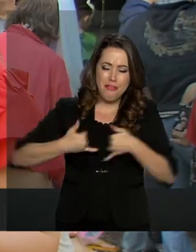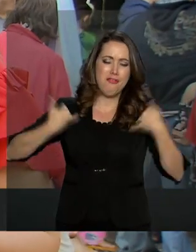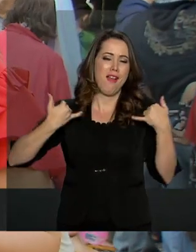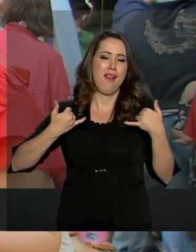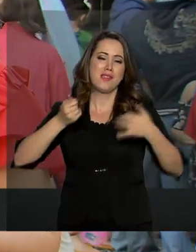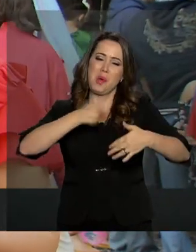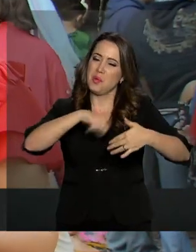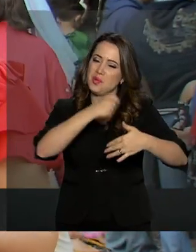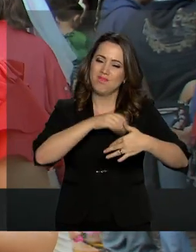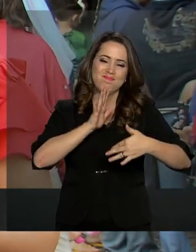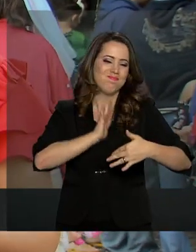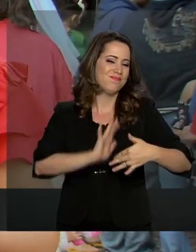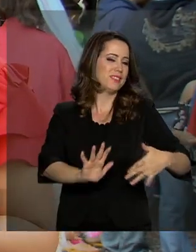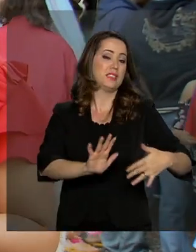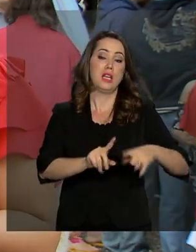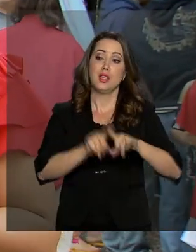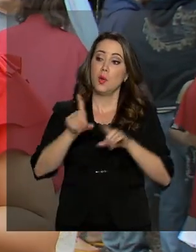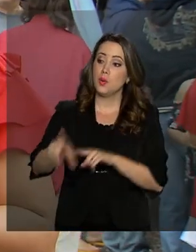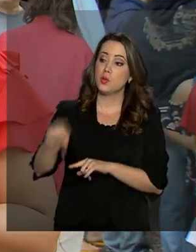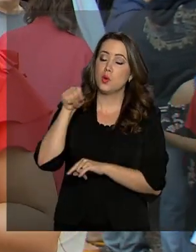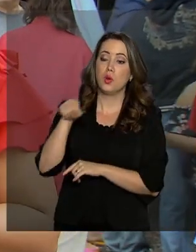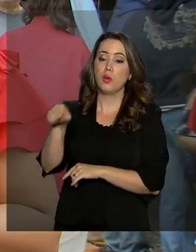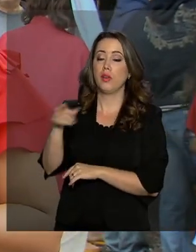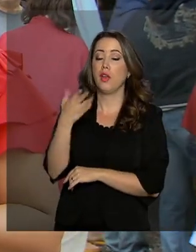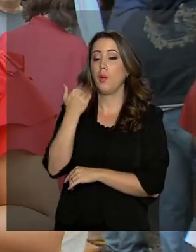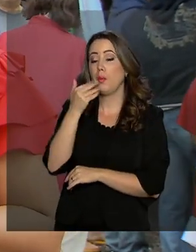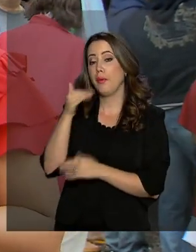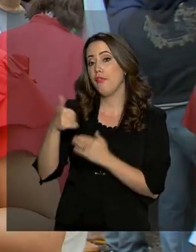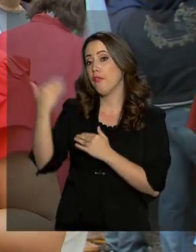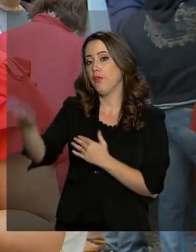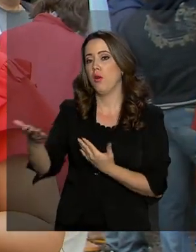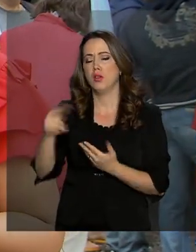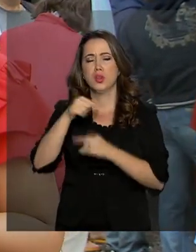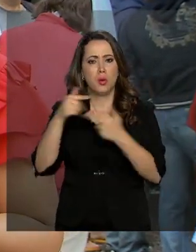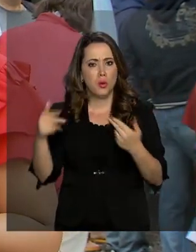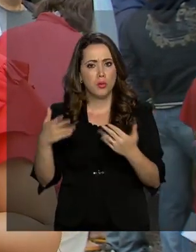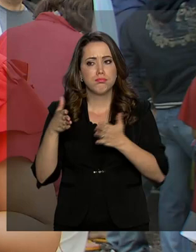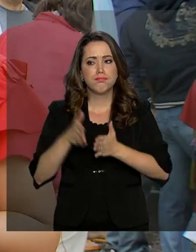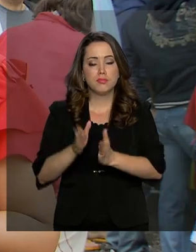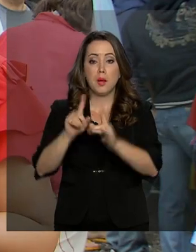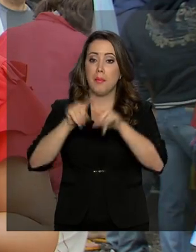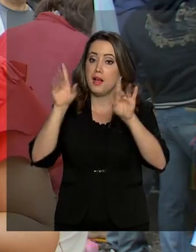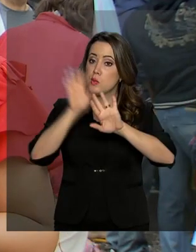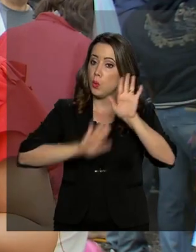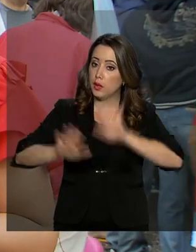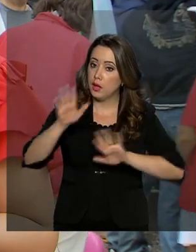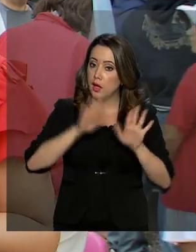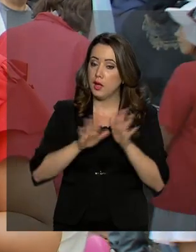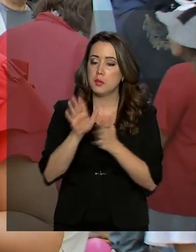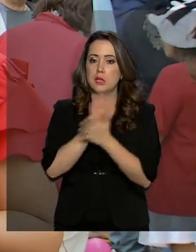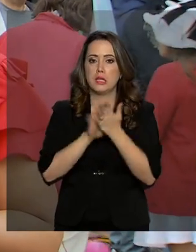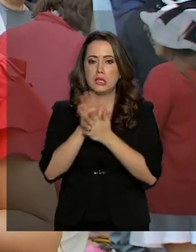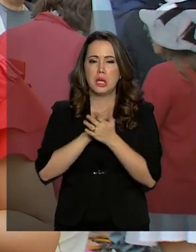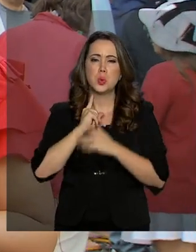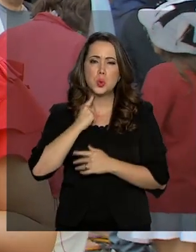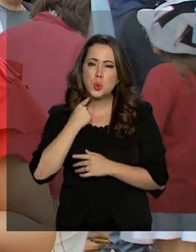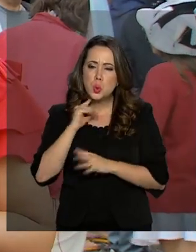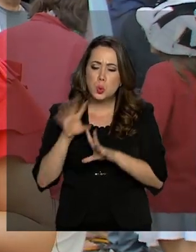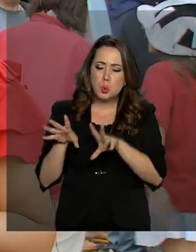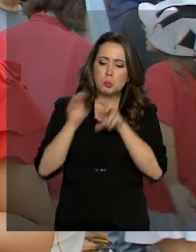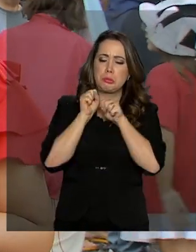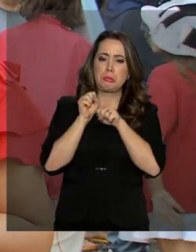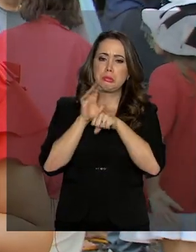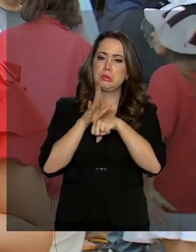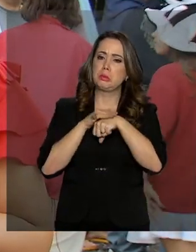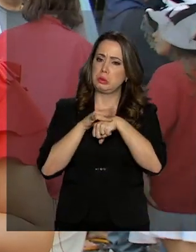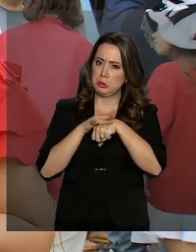aí muitas vezes a opção é escolher uma barraquinha ou um restaurante. Mas é preciso ter cuidado para não comer nada contaminado e a festa